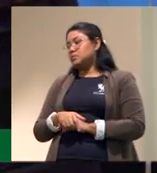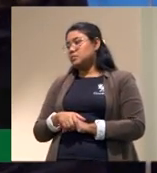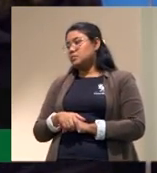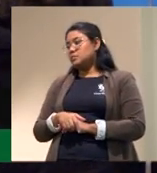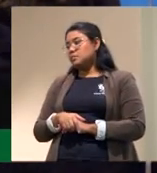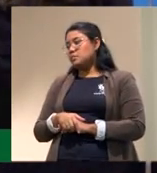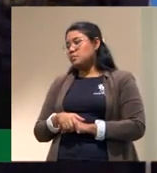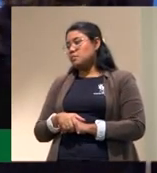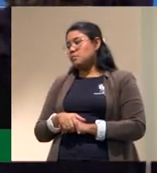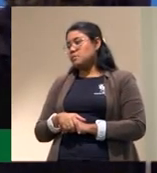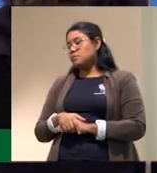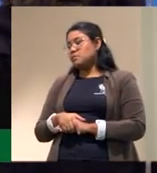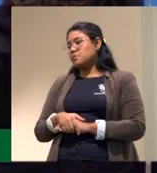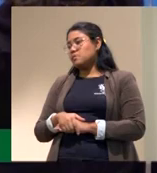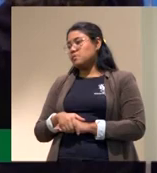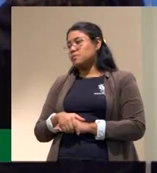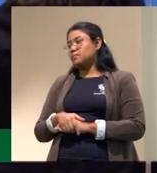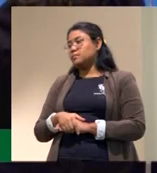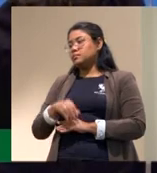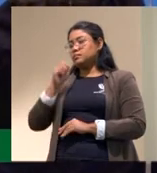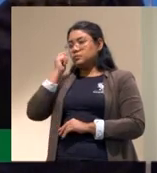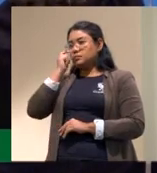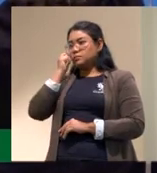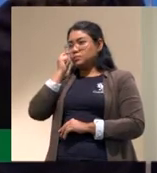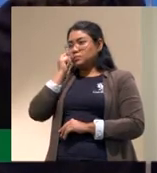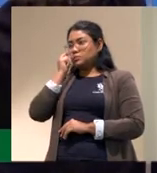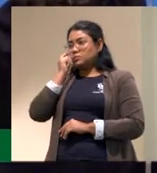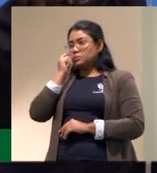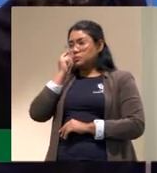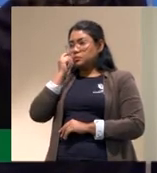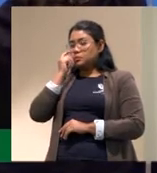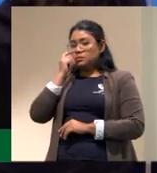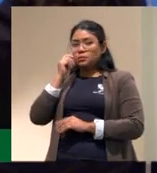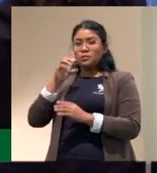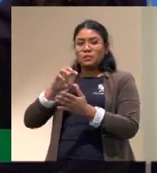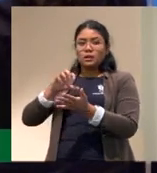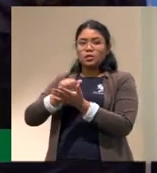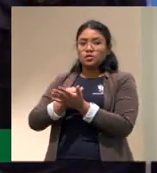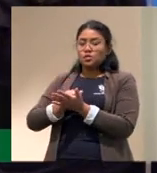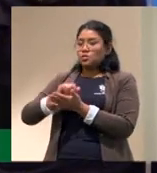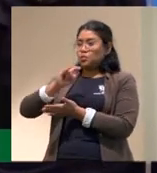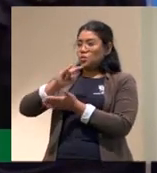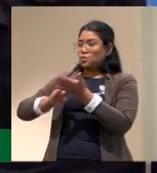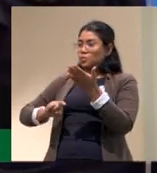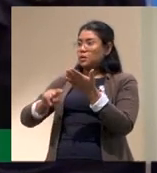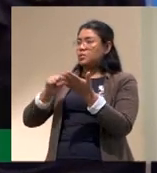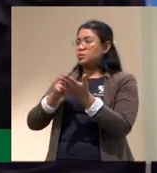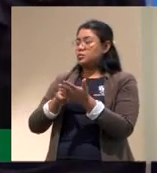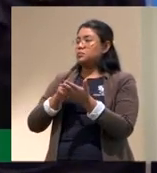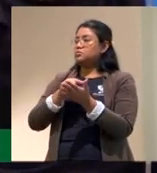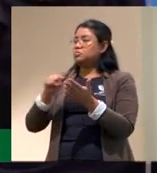Obrigada, Simone. O registro e a documentação, né, como forma de